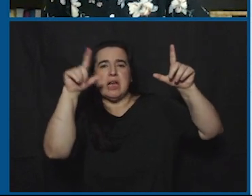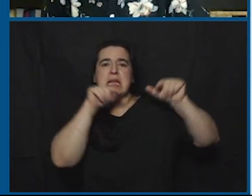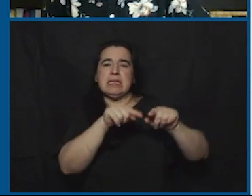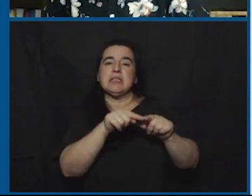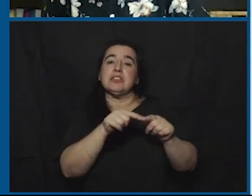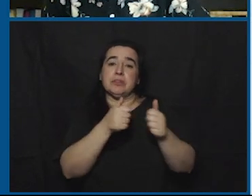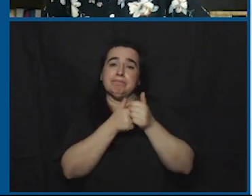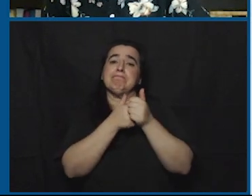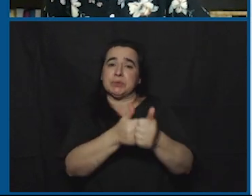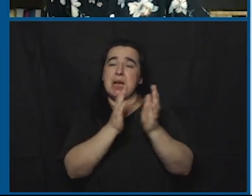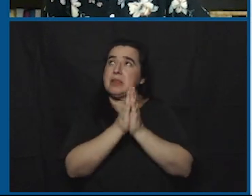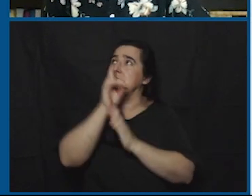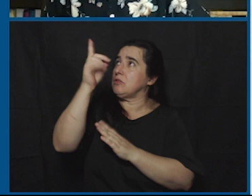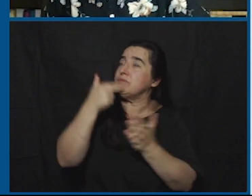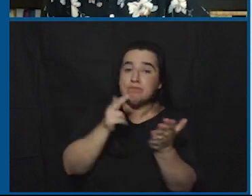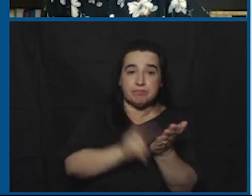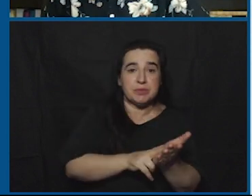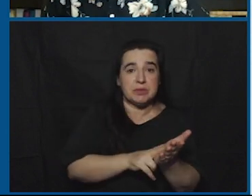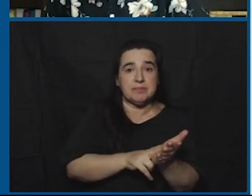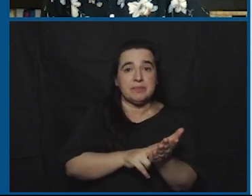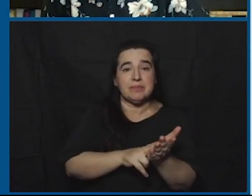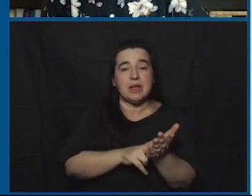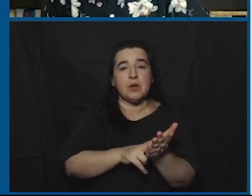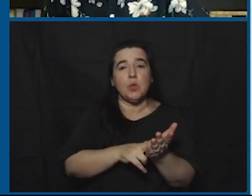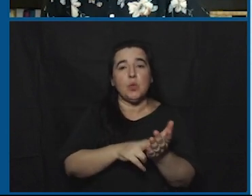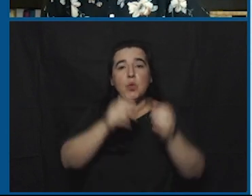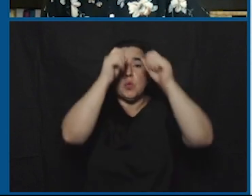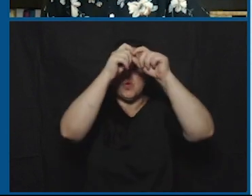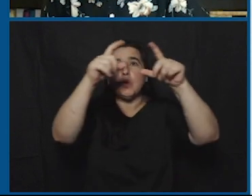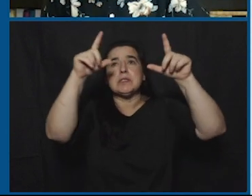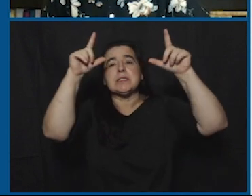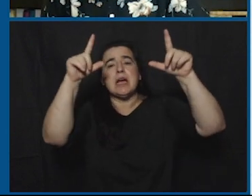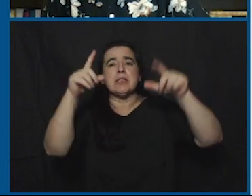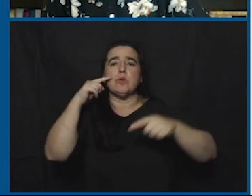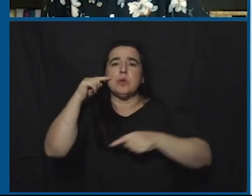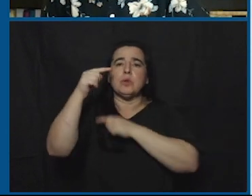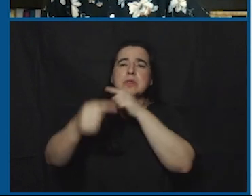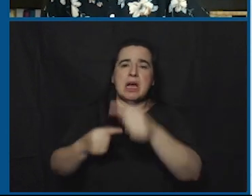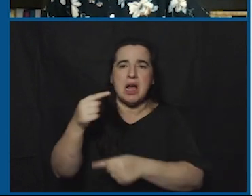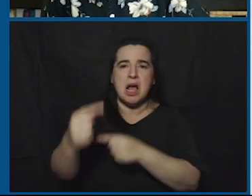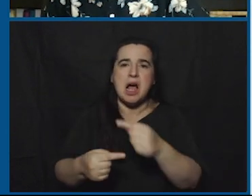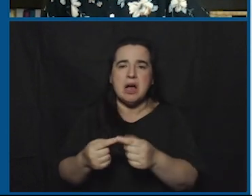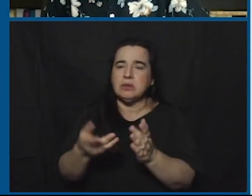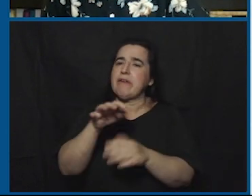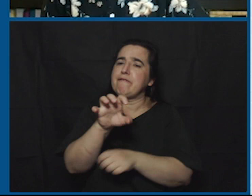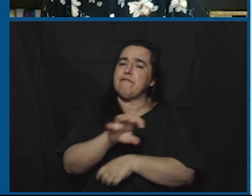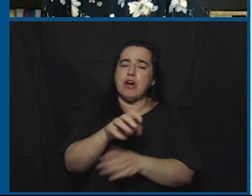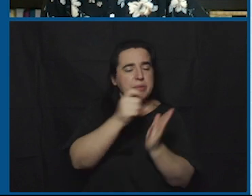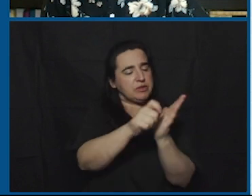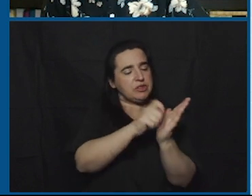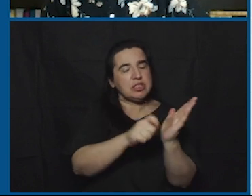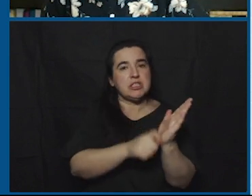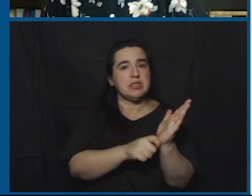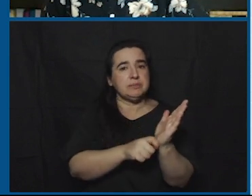Deus verdadeiro, aplicassem também nos seus rituais e naquilo que escreviam,